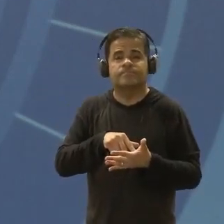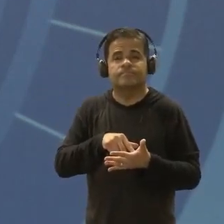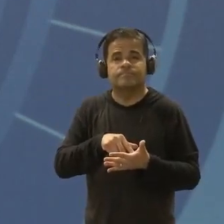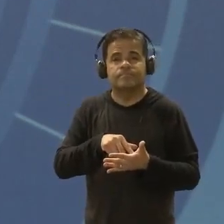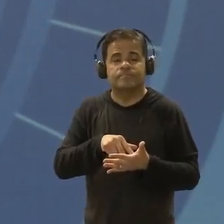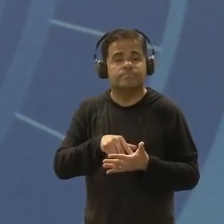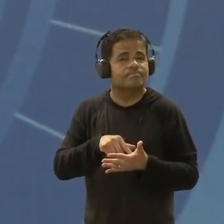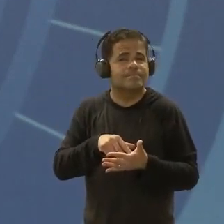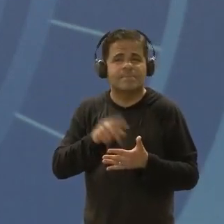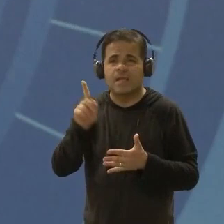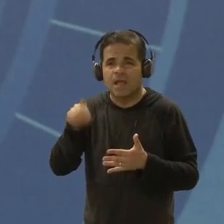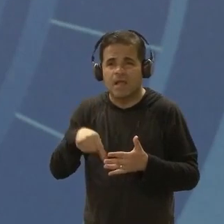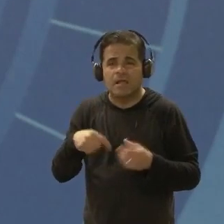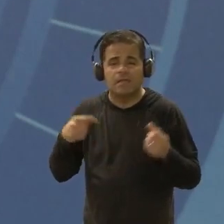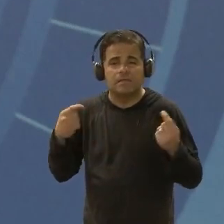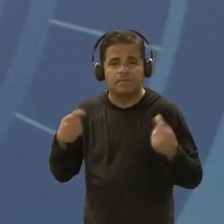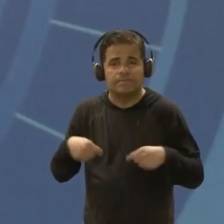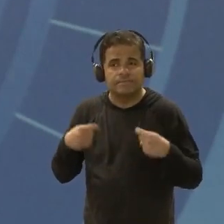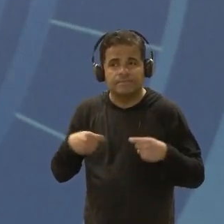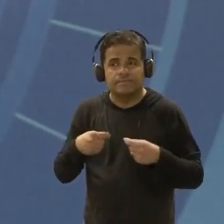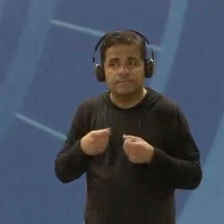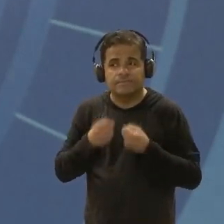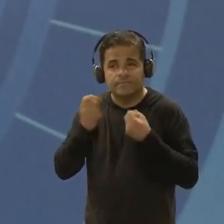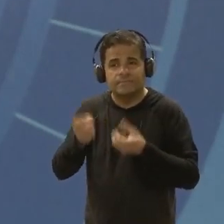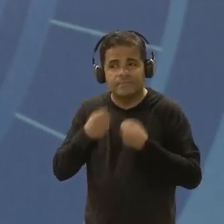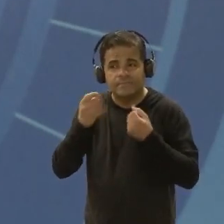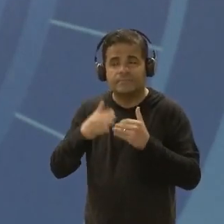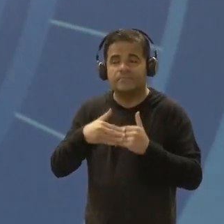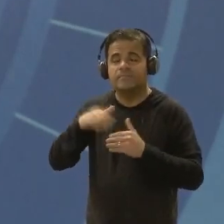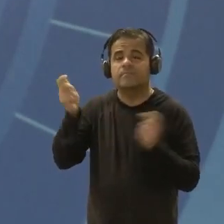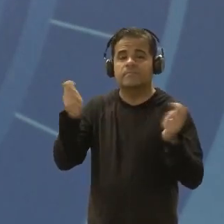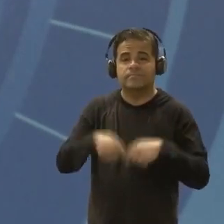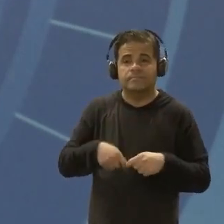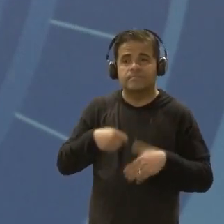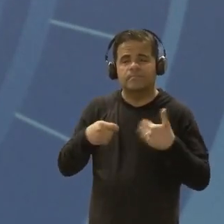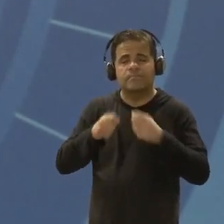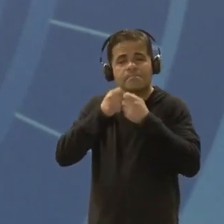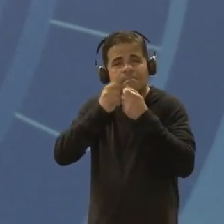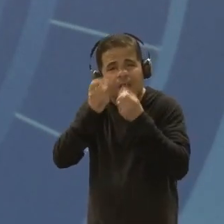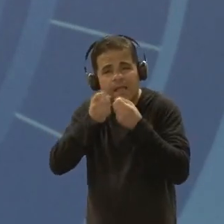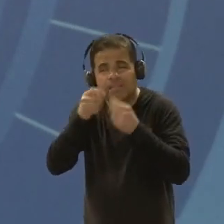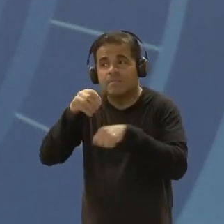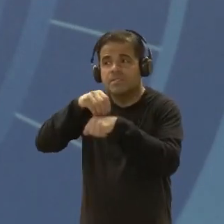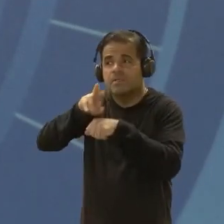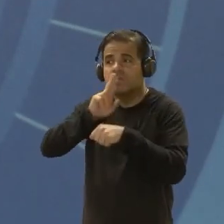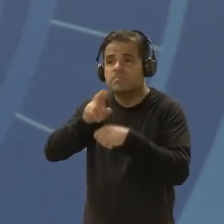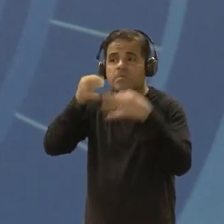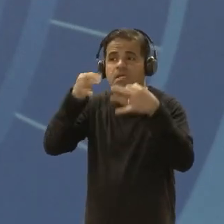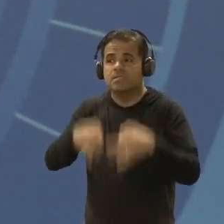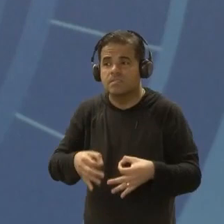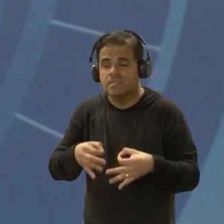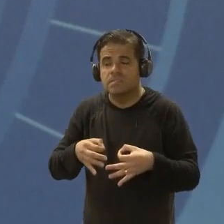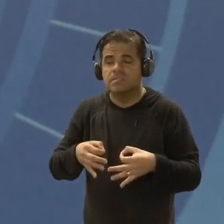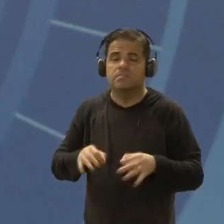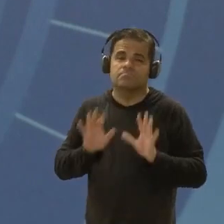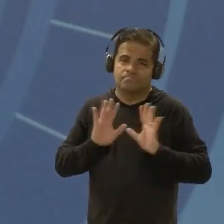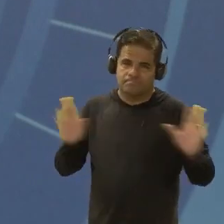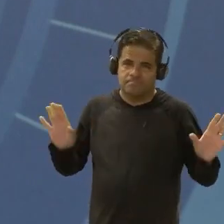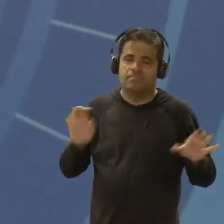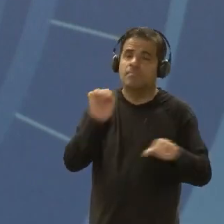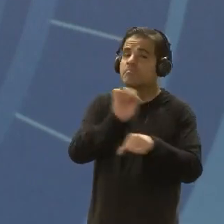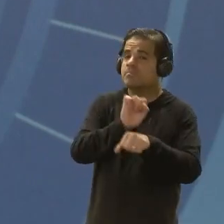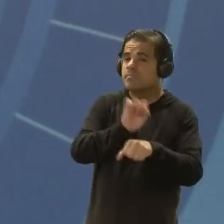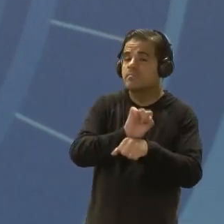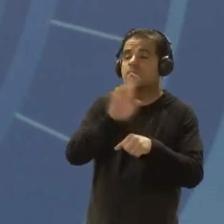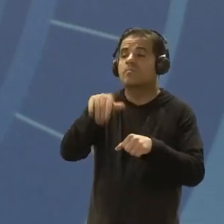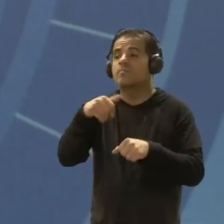probióticos, a gente precisa de muito mais dado ainda para poder te dar uma resposta afirmativa